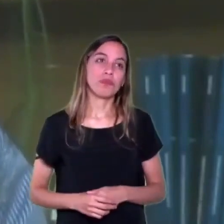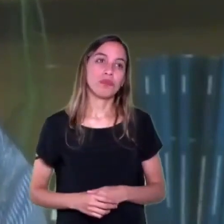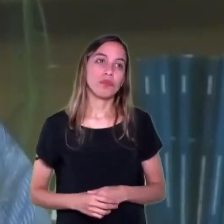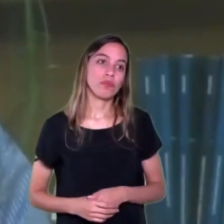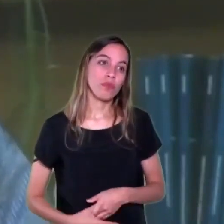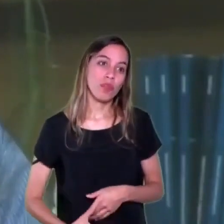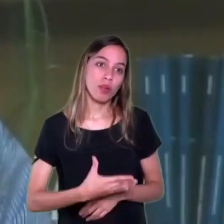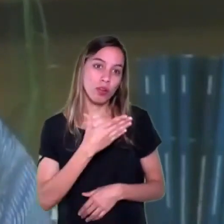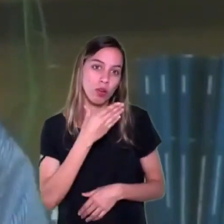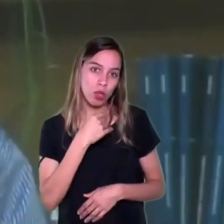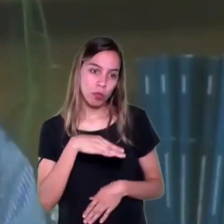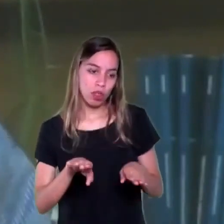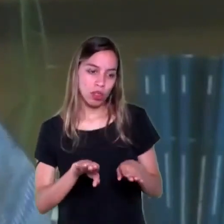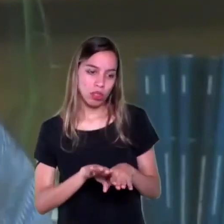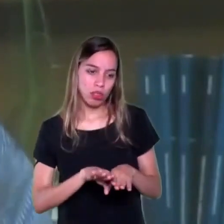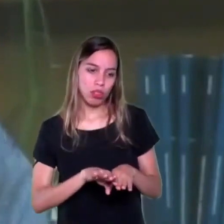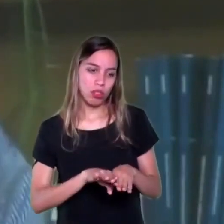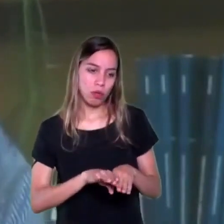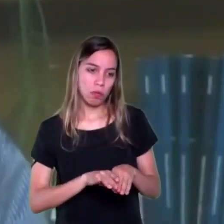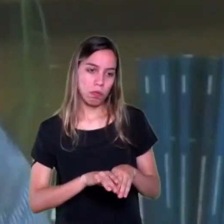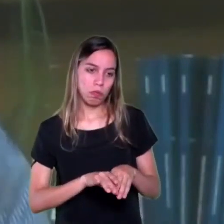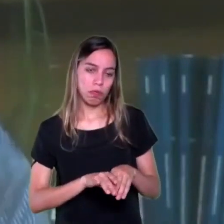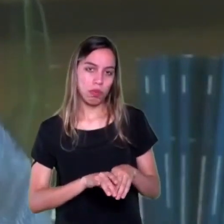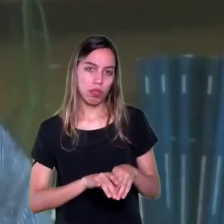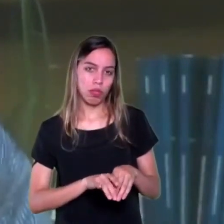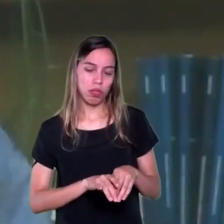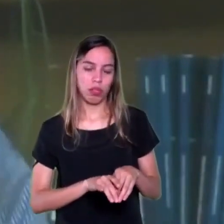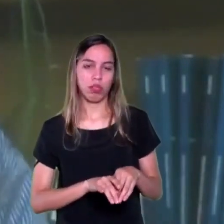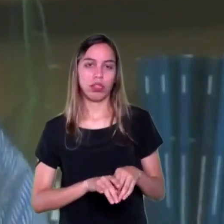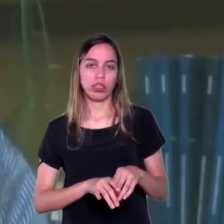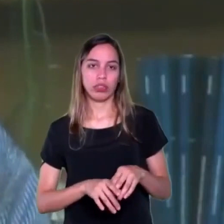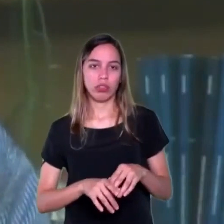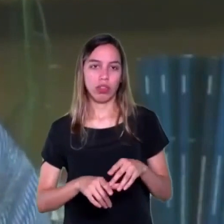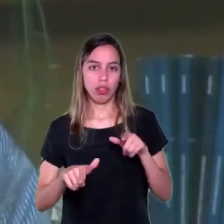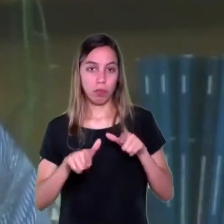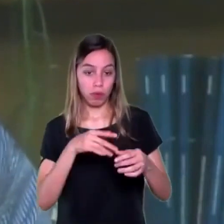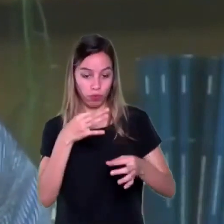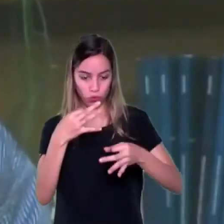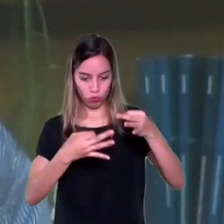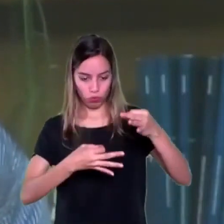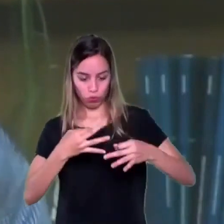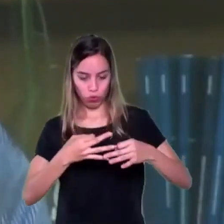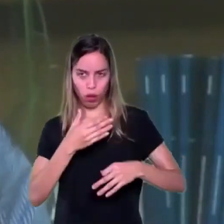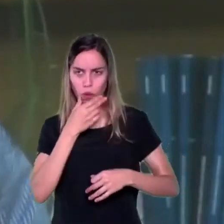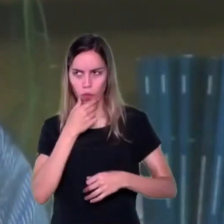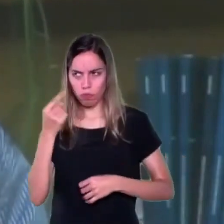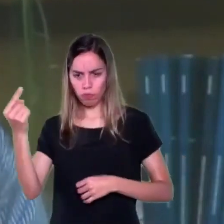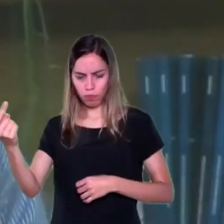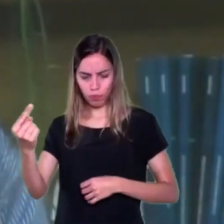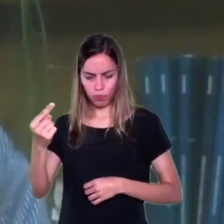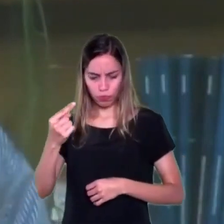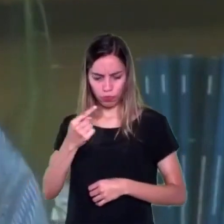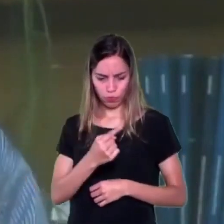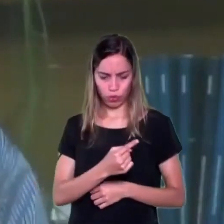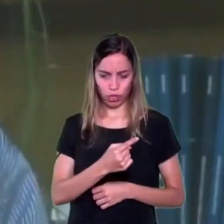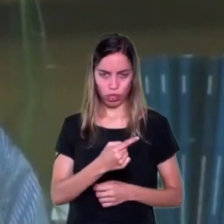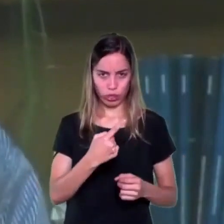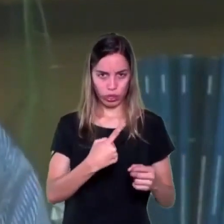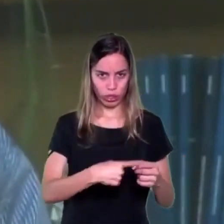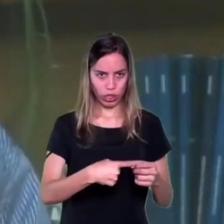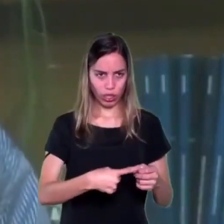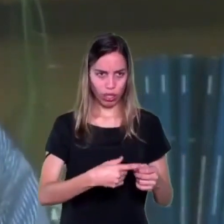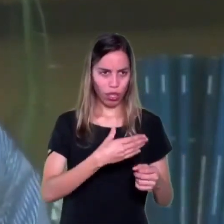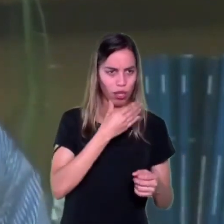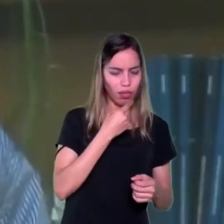promotor de justiça e delegado em Juiz de Fora. Quando veio para Itaúna, ele tornou-se amigo dos boêmios, porque